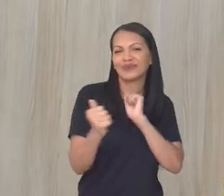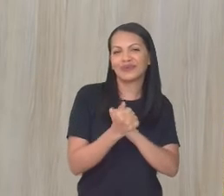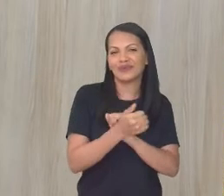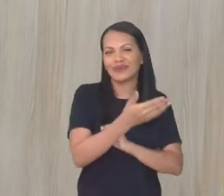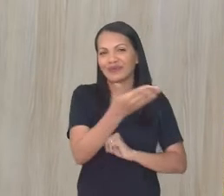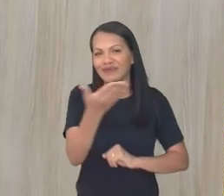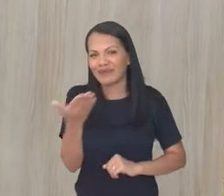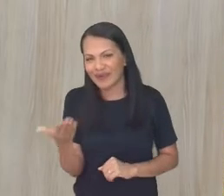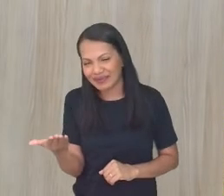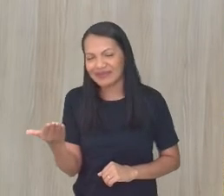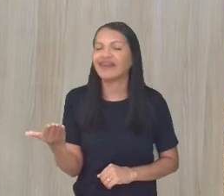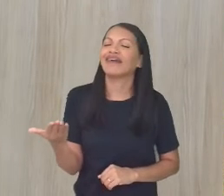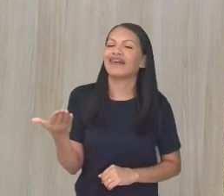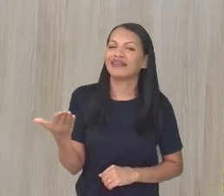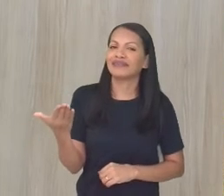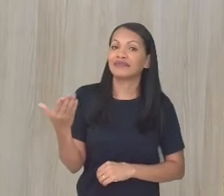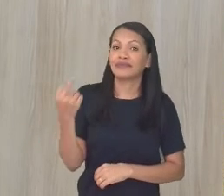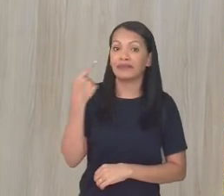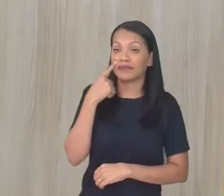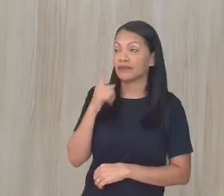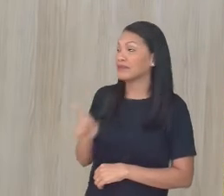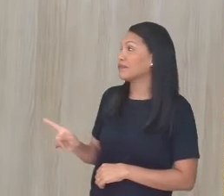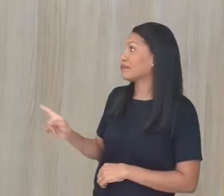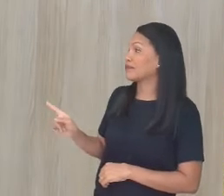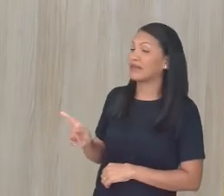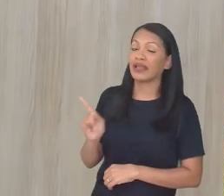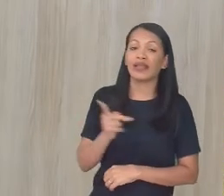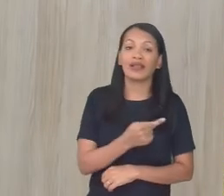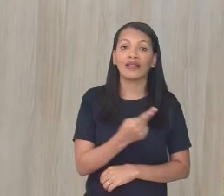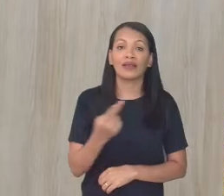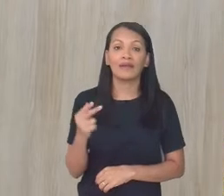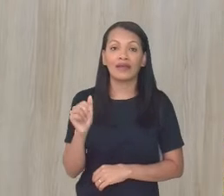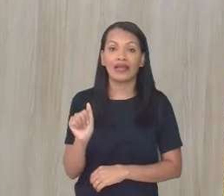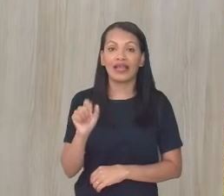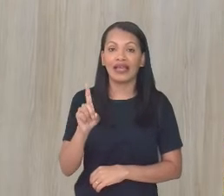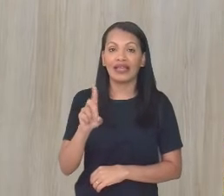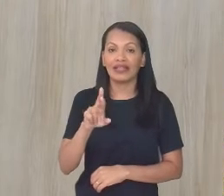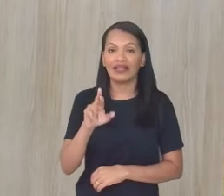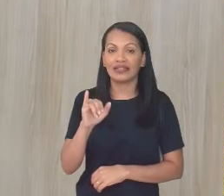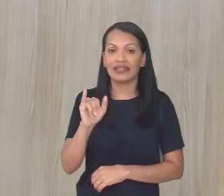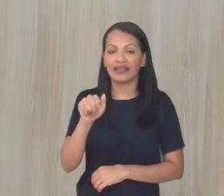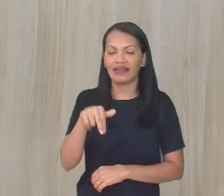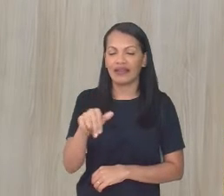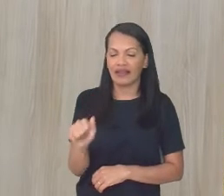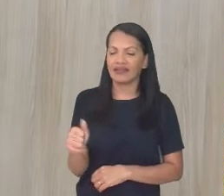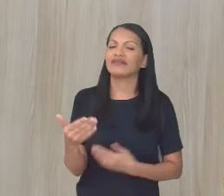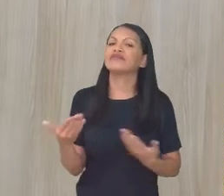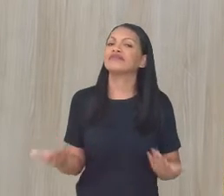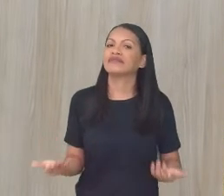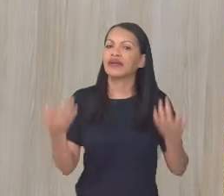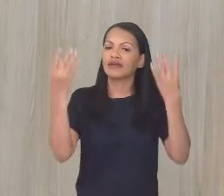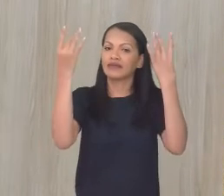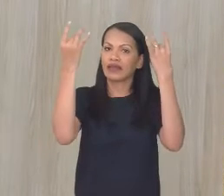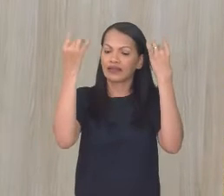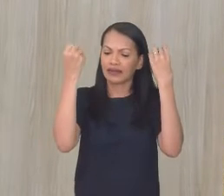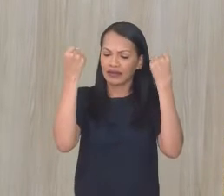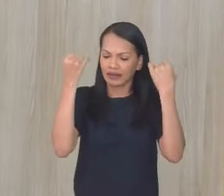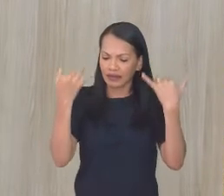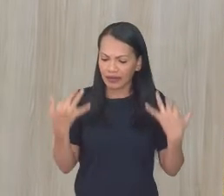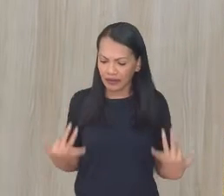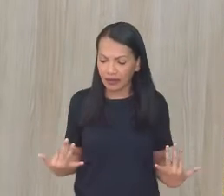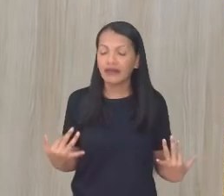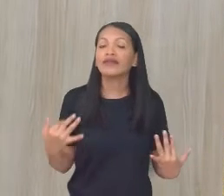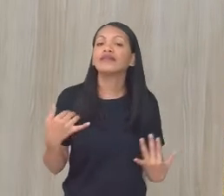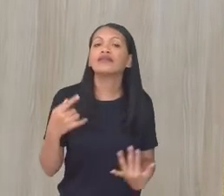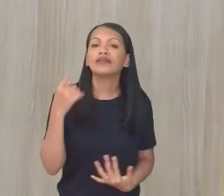por vocês. Eu me chamo Adriana Maria, este é o meu sinal. Vou me autodescrever.